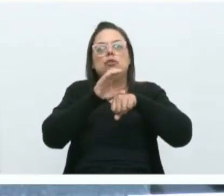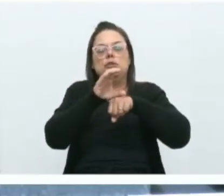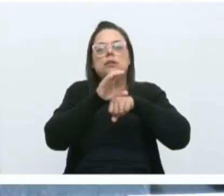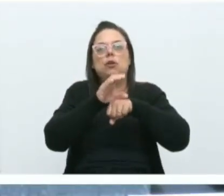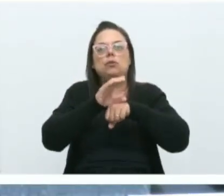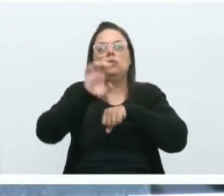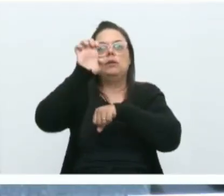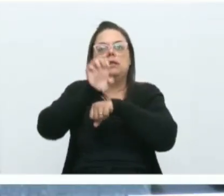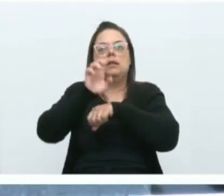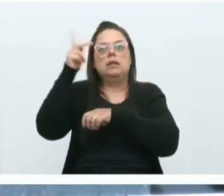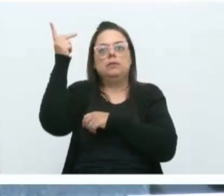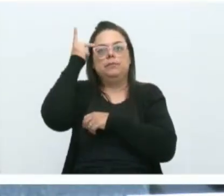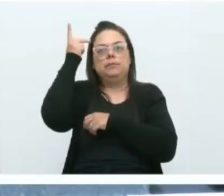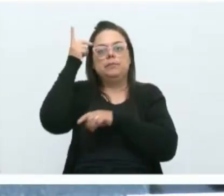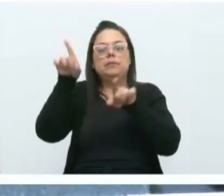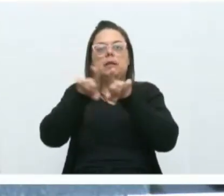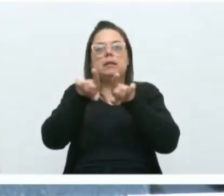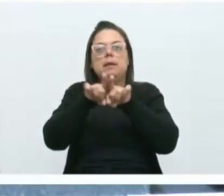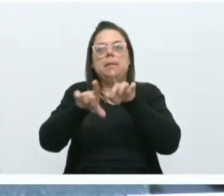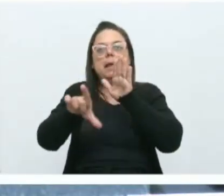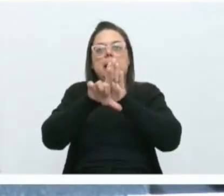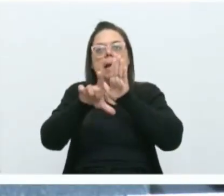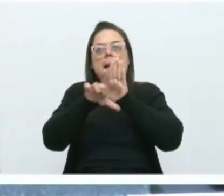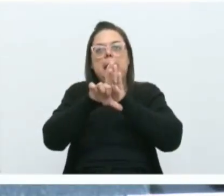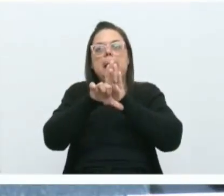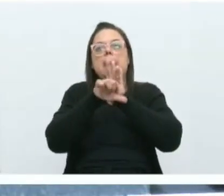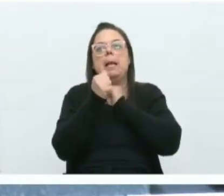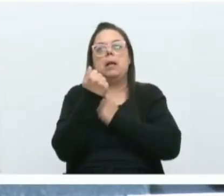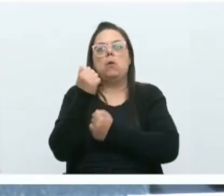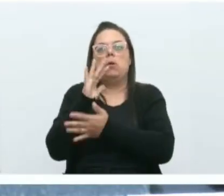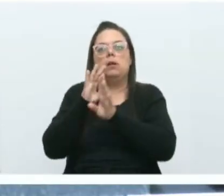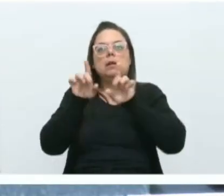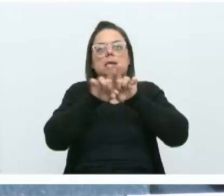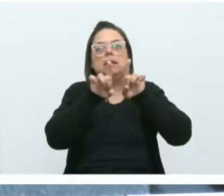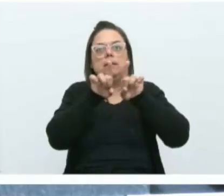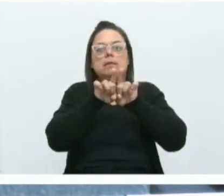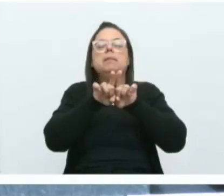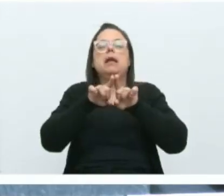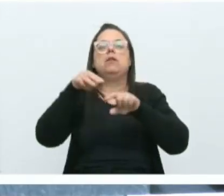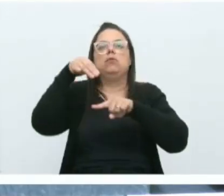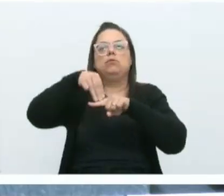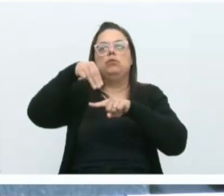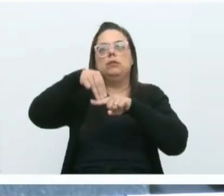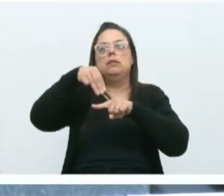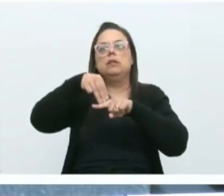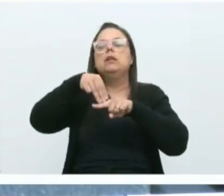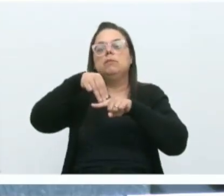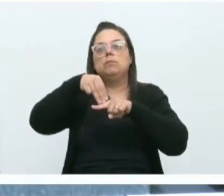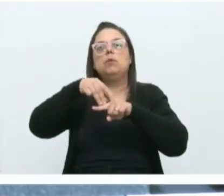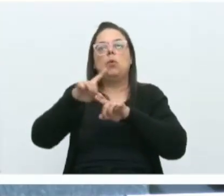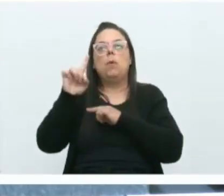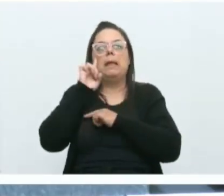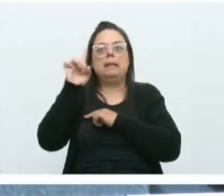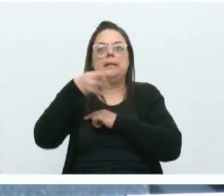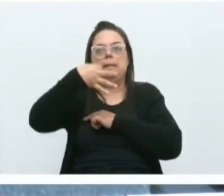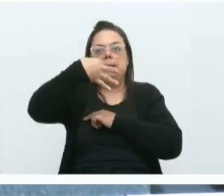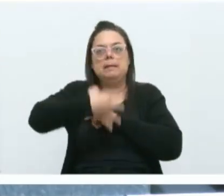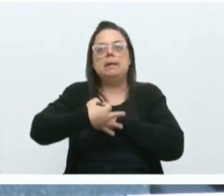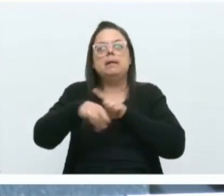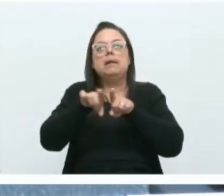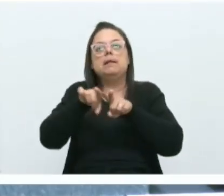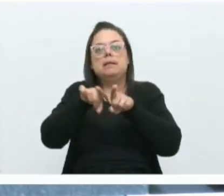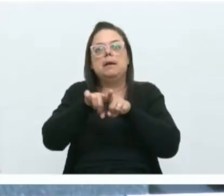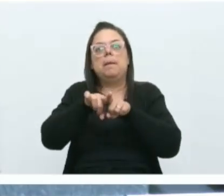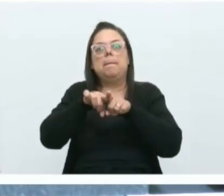Paulo e na Lei Orgânica do Município de Paulínia, o Executivo Municipal, dentro do prazo legal constitucional,